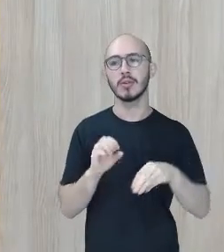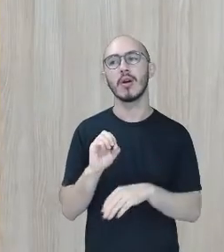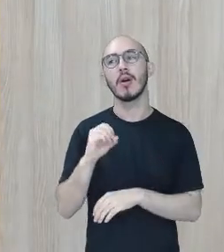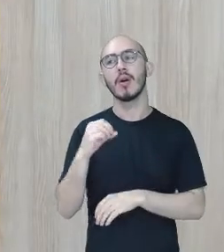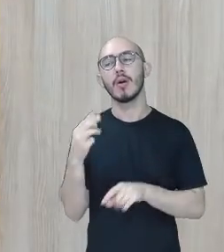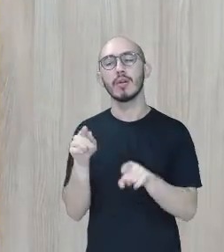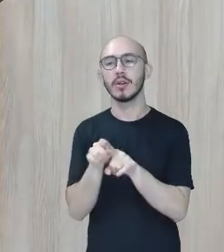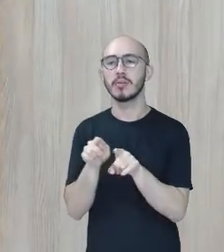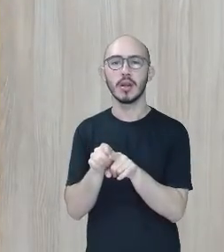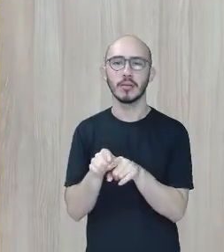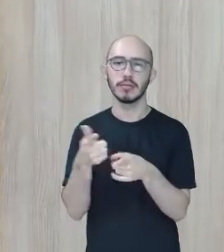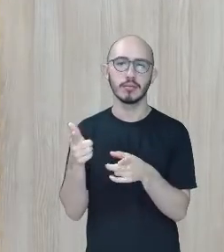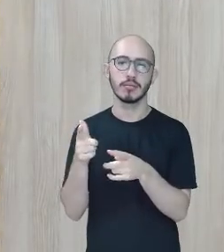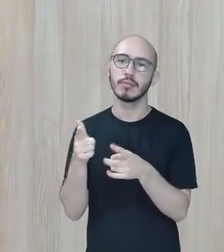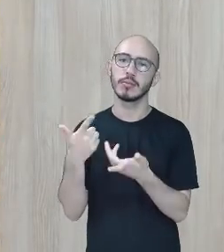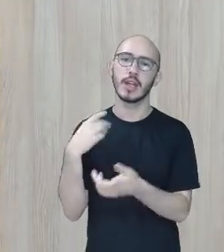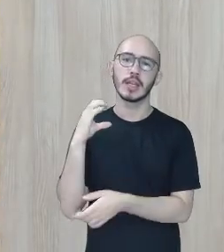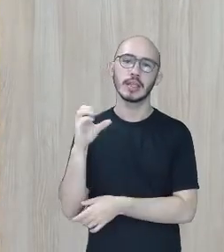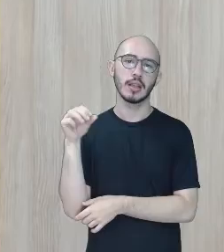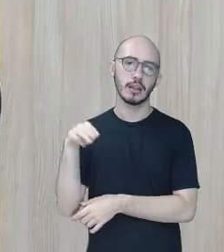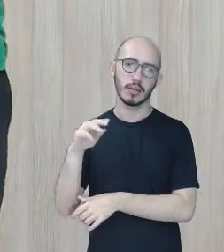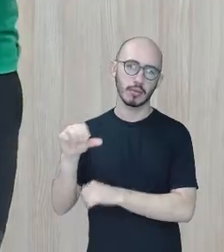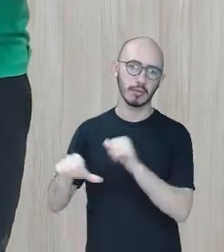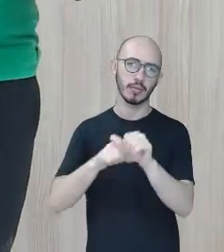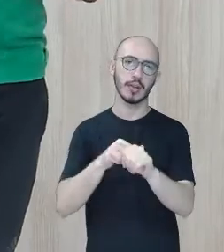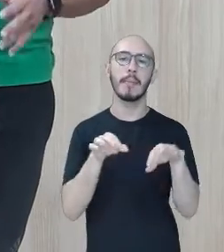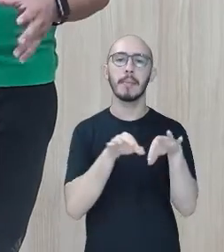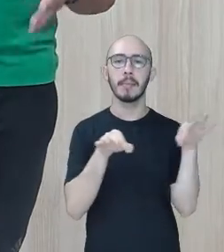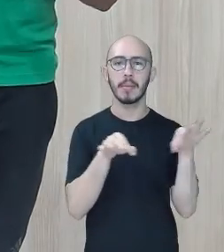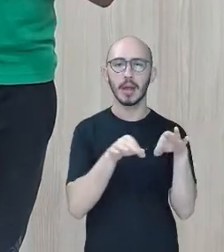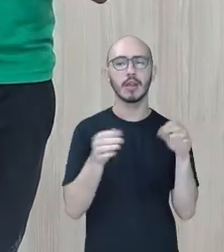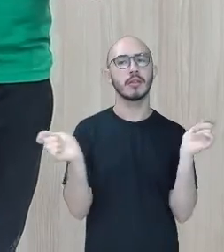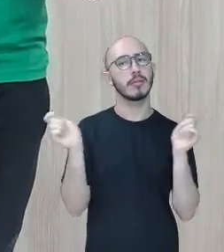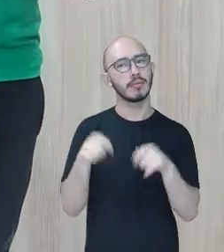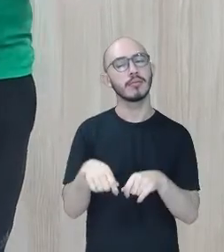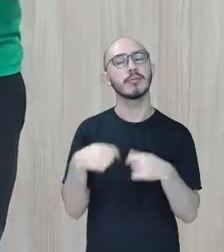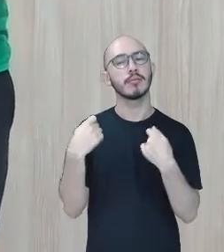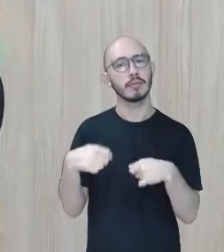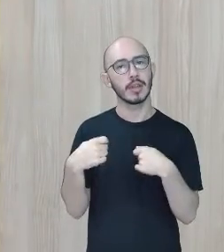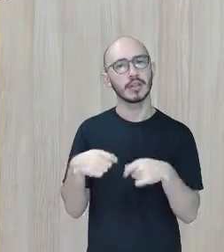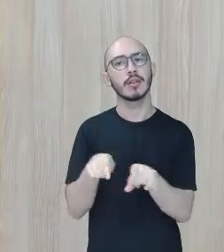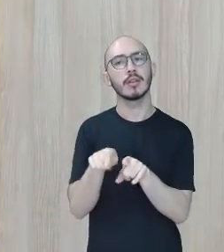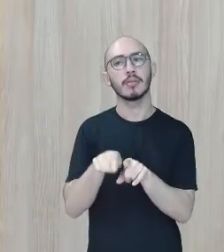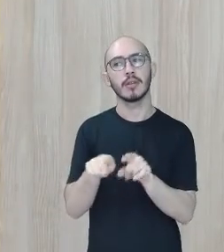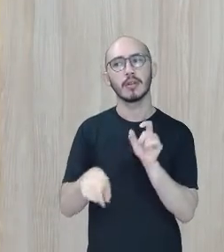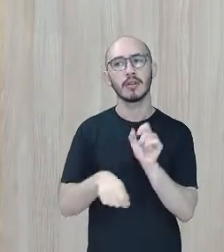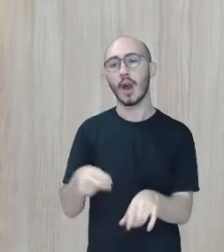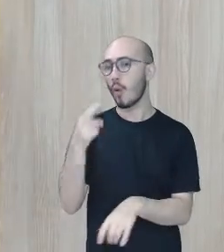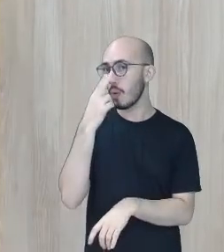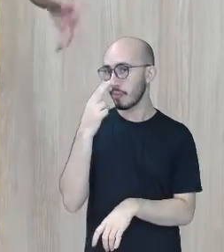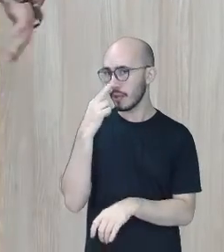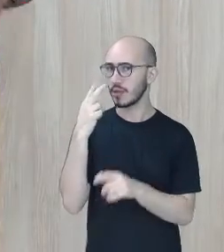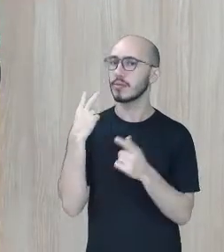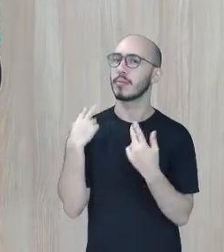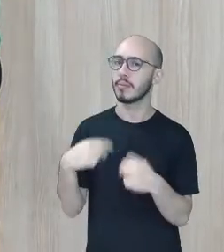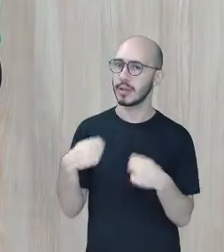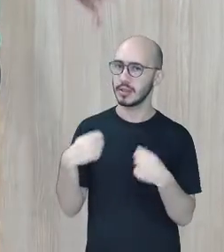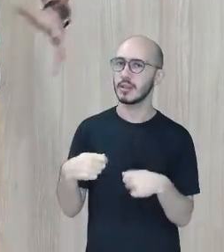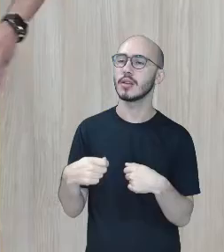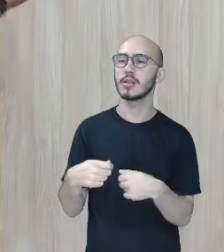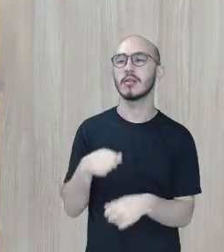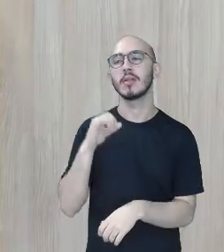centímetros para metro. Você tem que encontrar a área, as unidades têm que estar na mesma unidade de medida, tá? Tudo em metro,